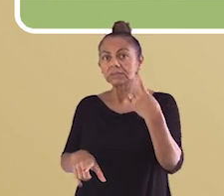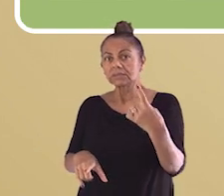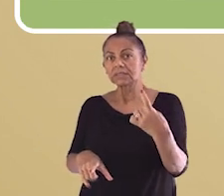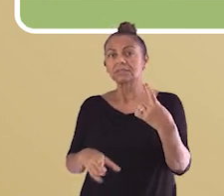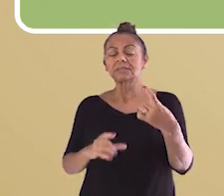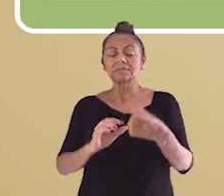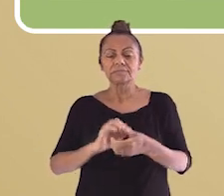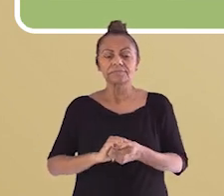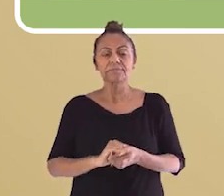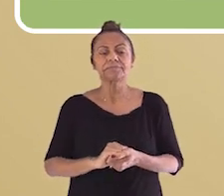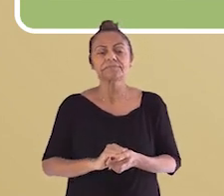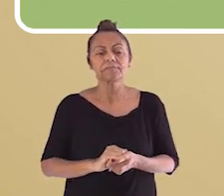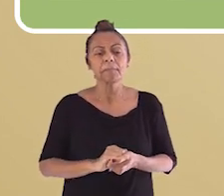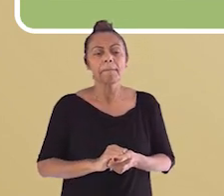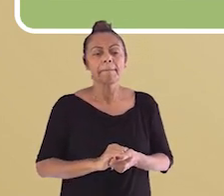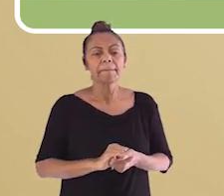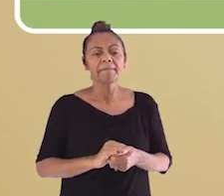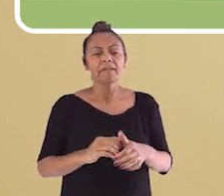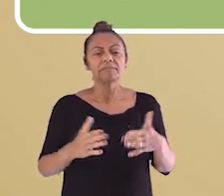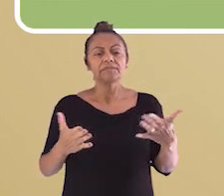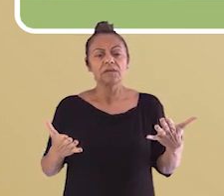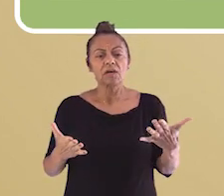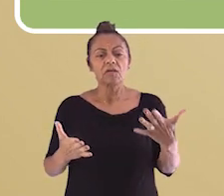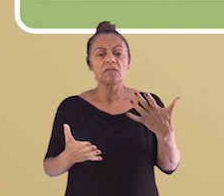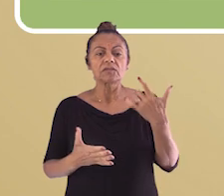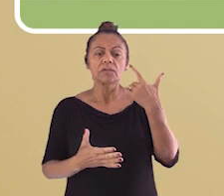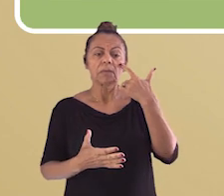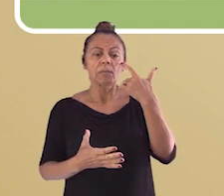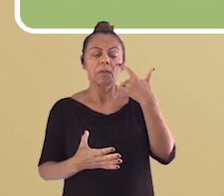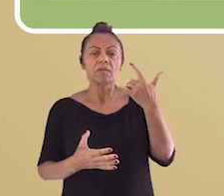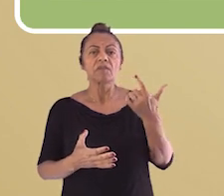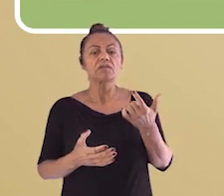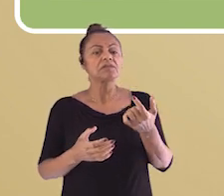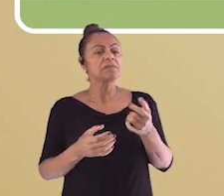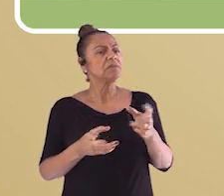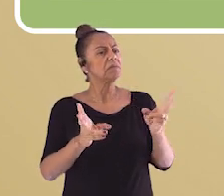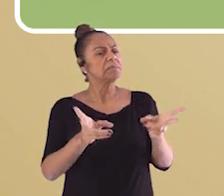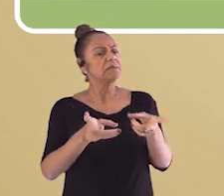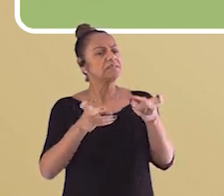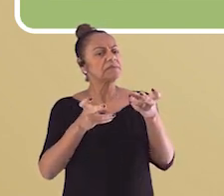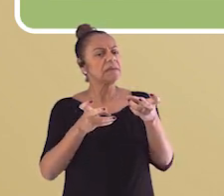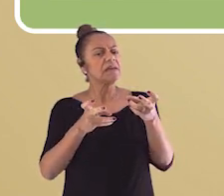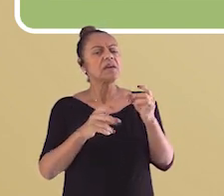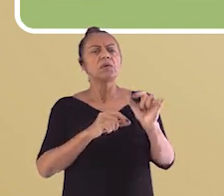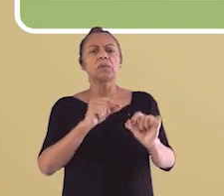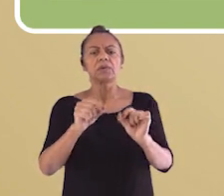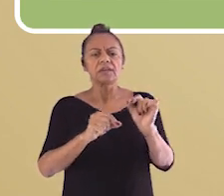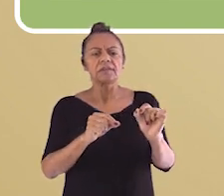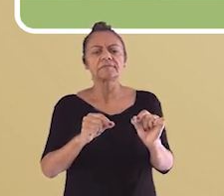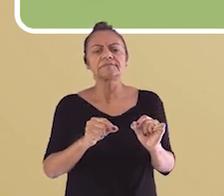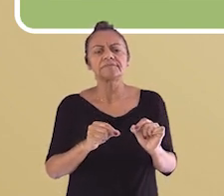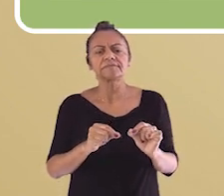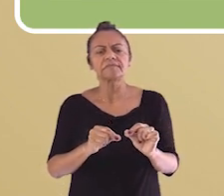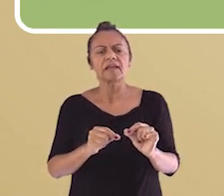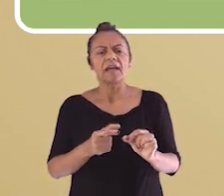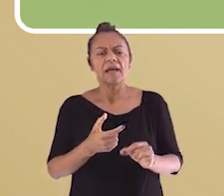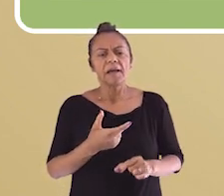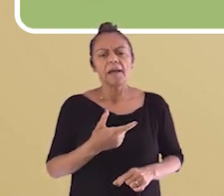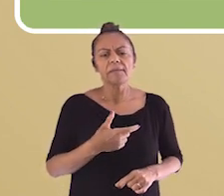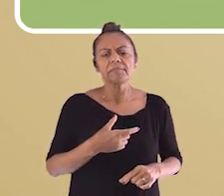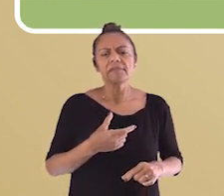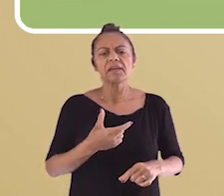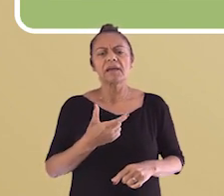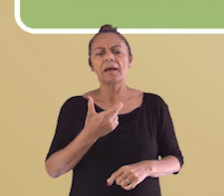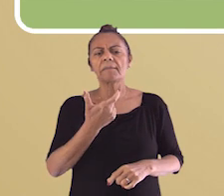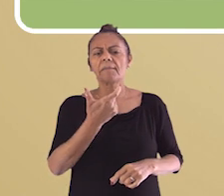nele. Nesse GIF, vocês podem observar o trecho de uma stream de League of Legends. A palavra